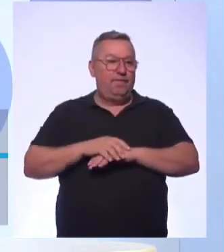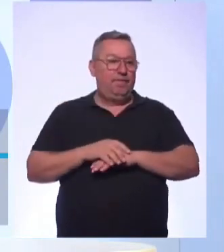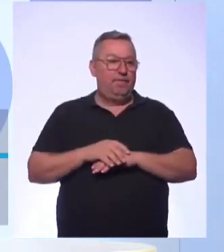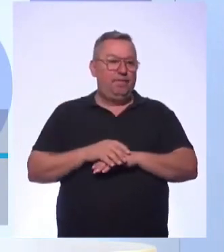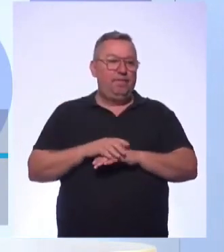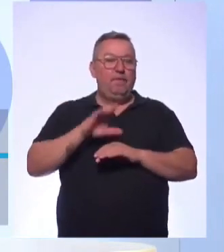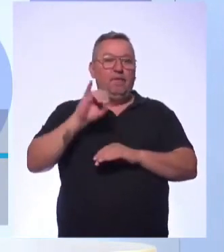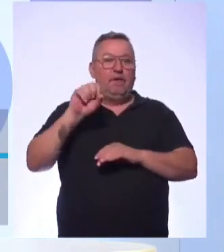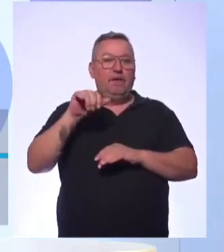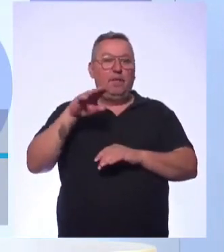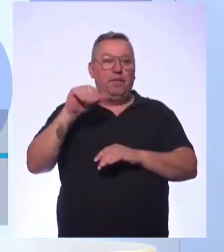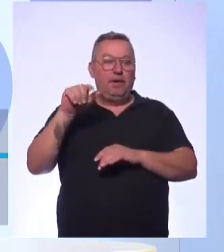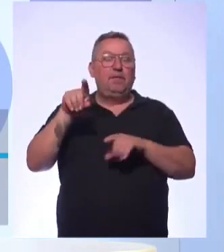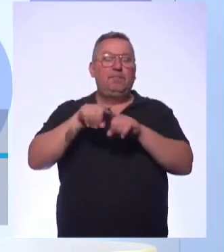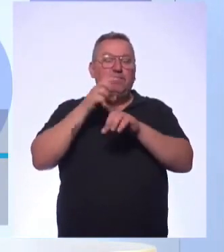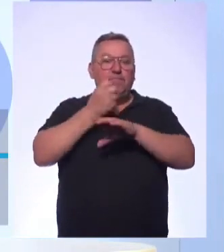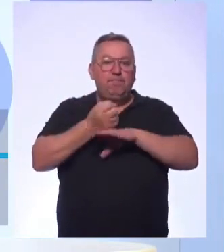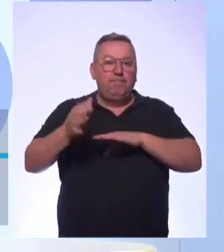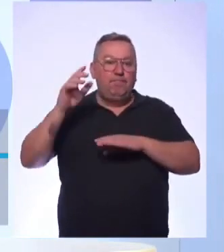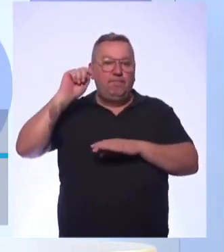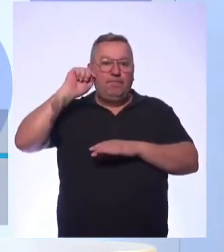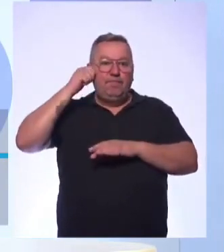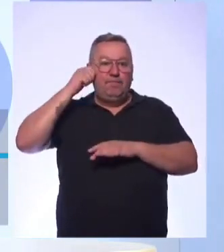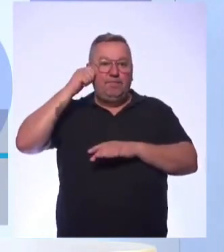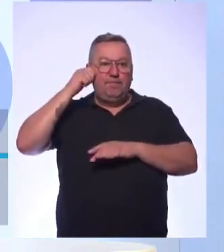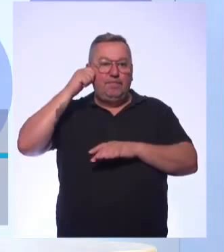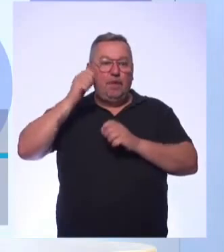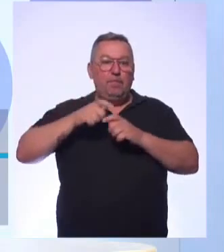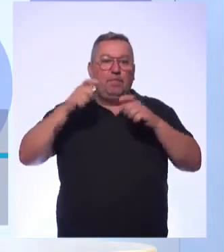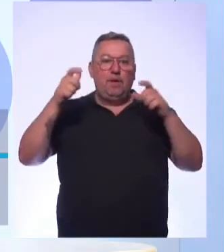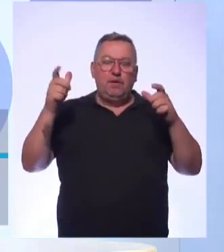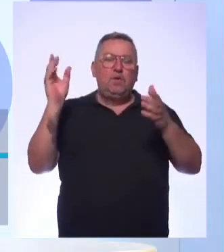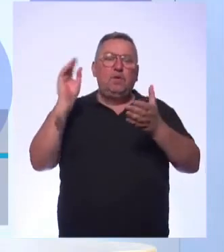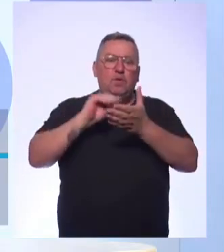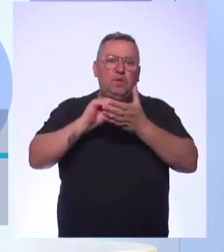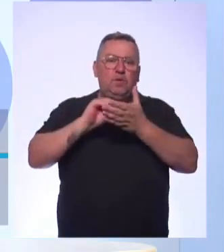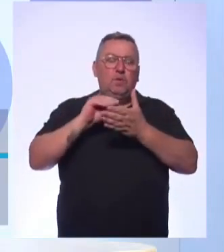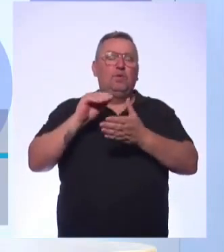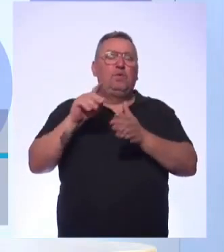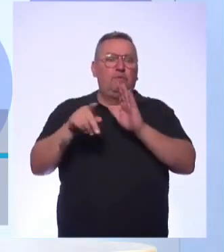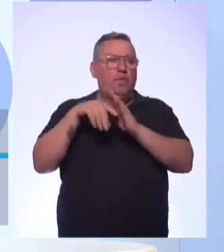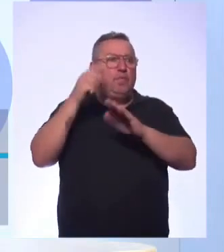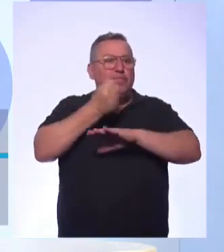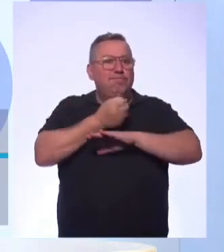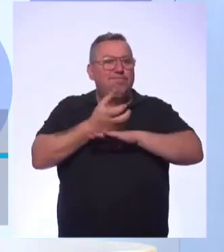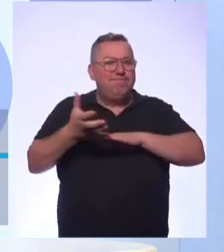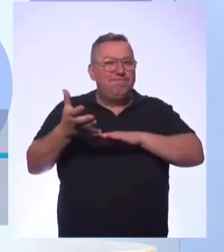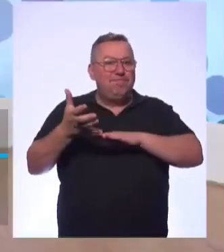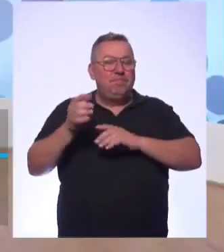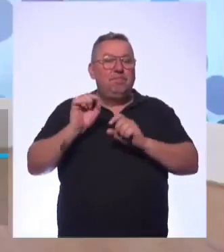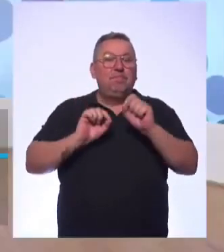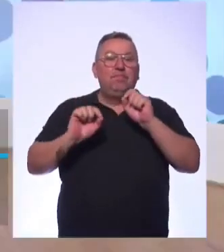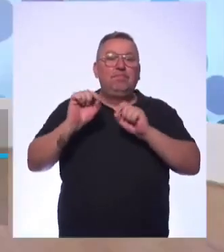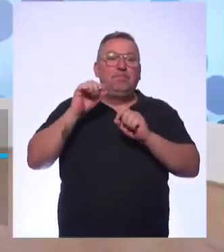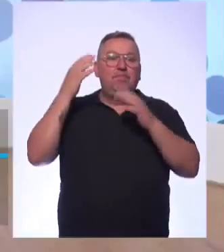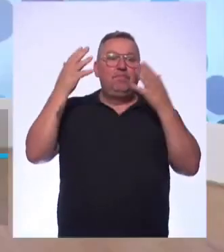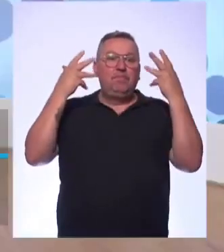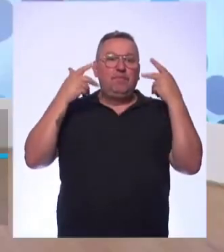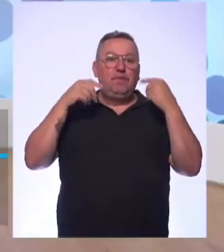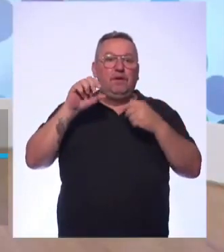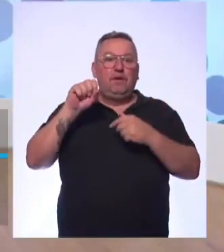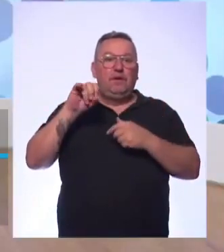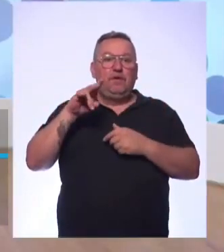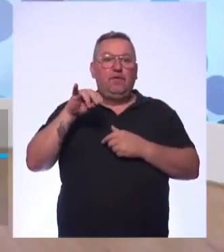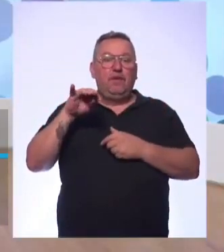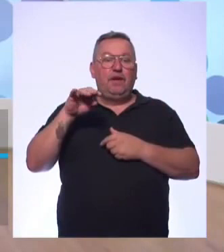A Isabela, animais da savana. A maioria também foi colocando animais da savana. Alguém colocou que eram animais